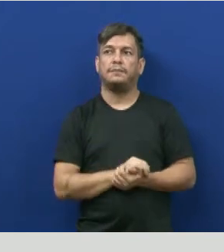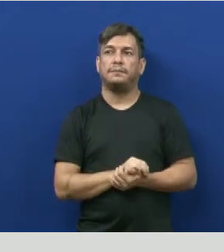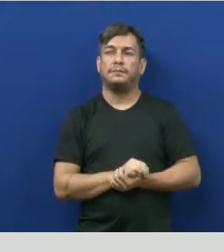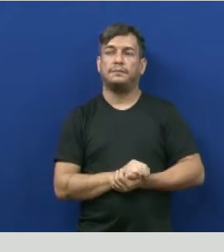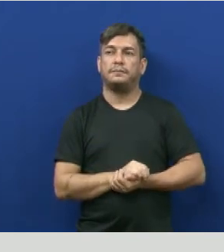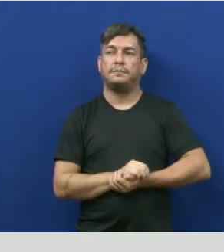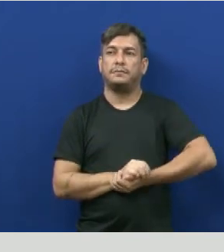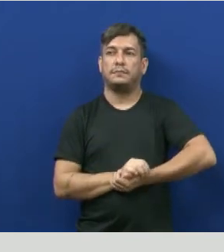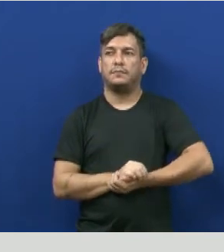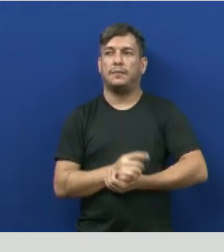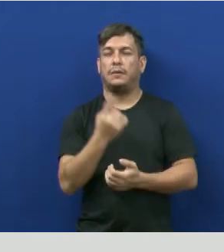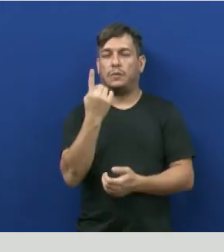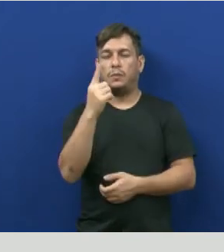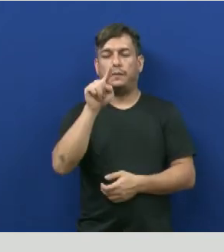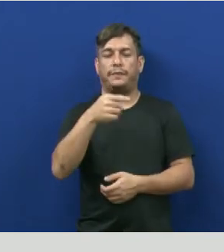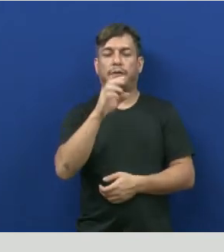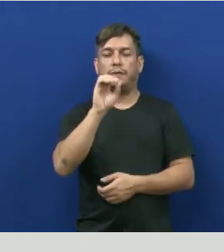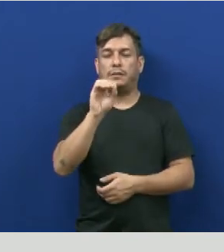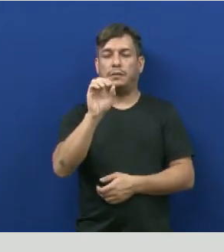aqui,